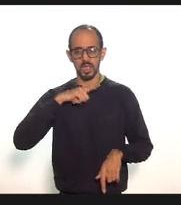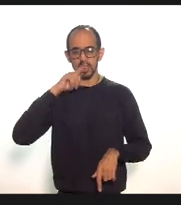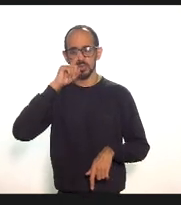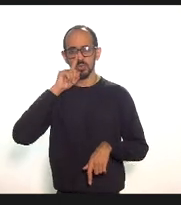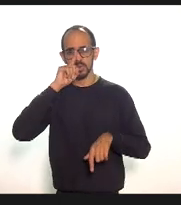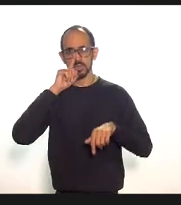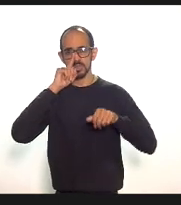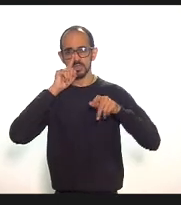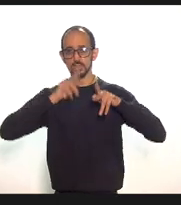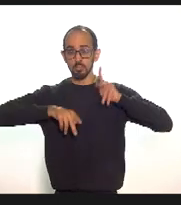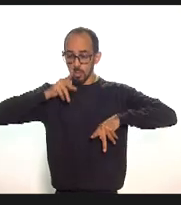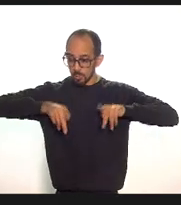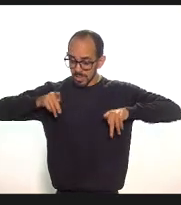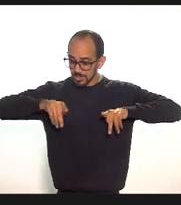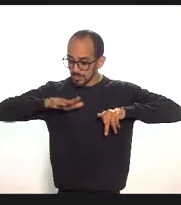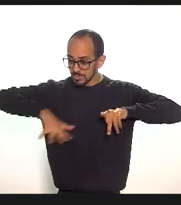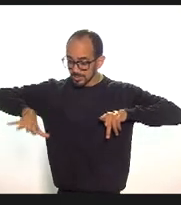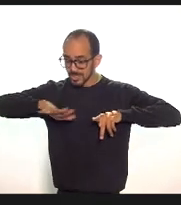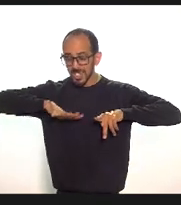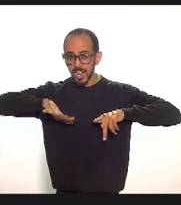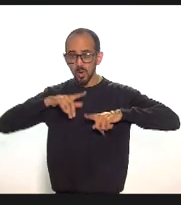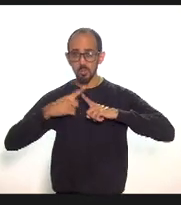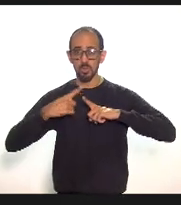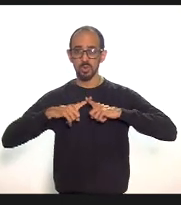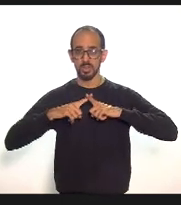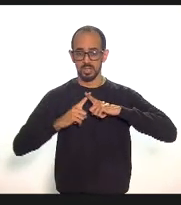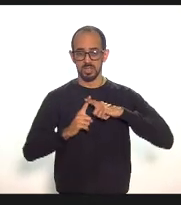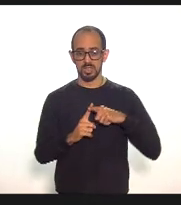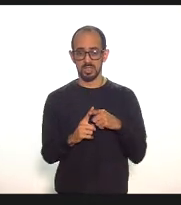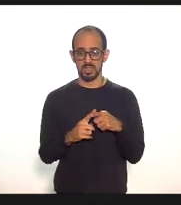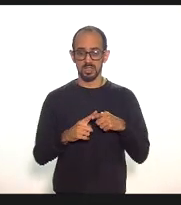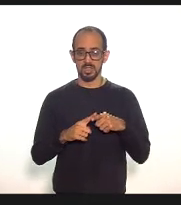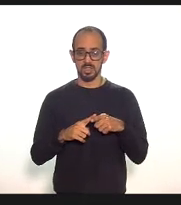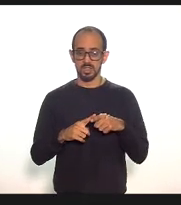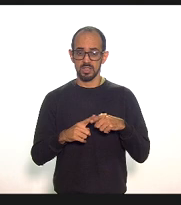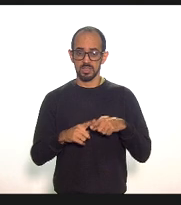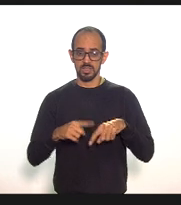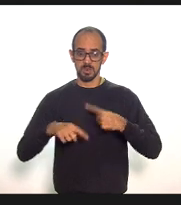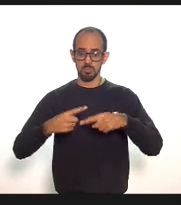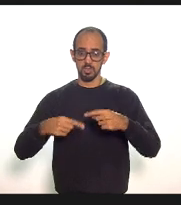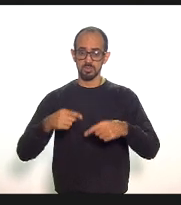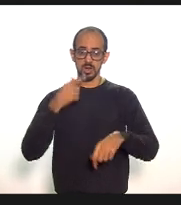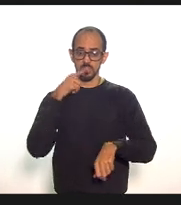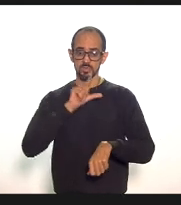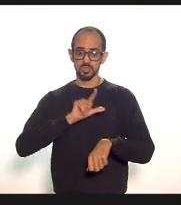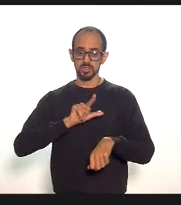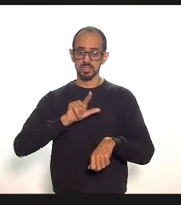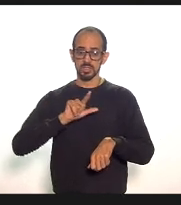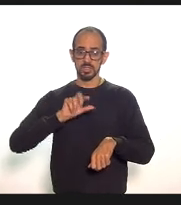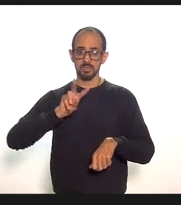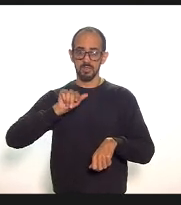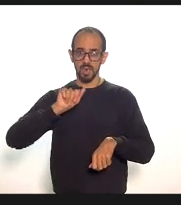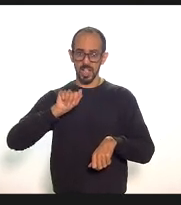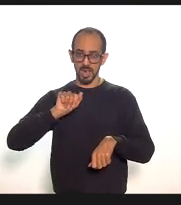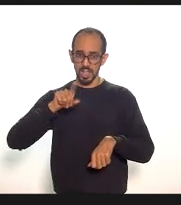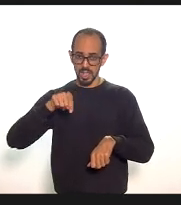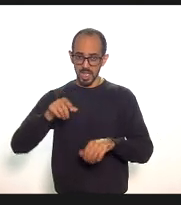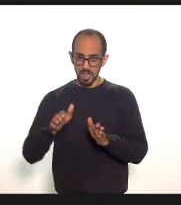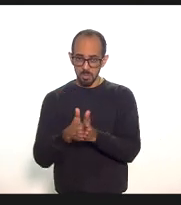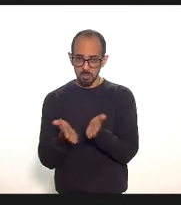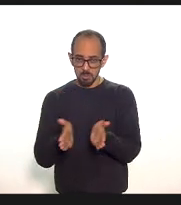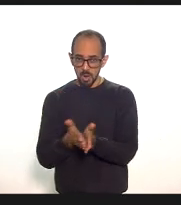vida do povo, porque na hora de conseguir um leito, é o povo mais pobre que não